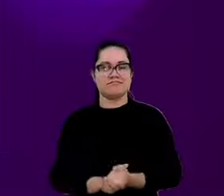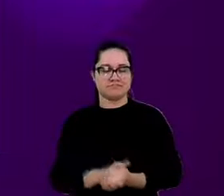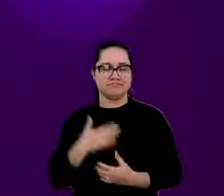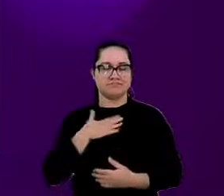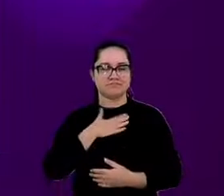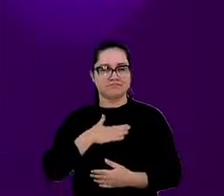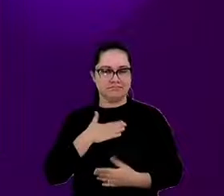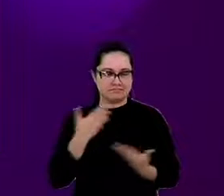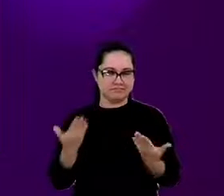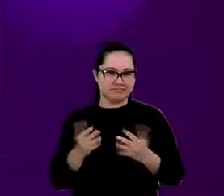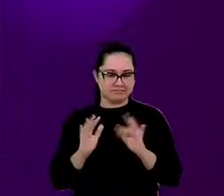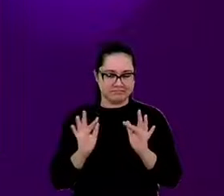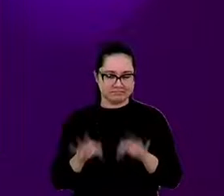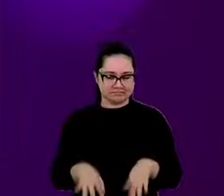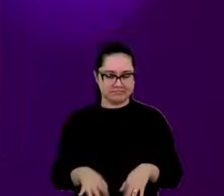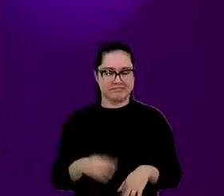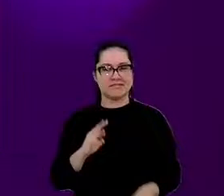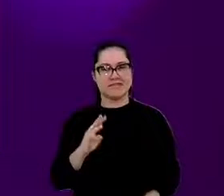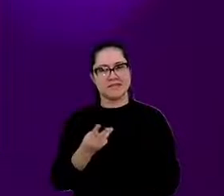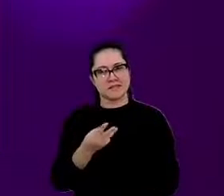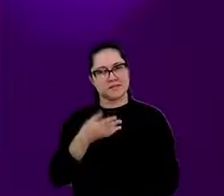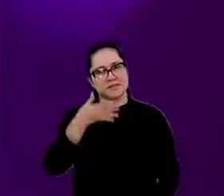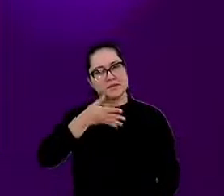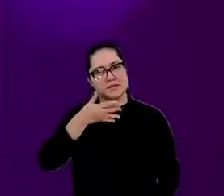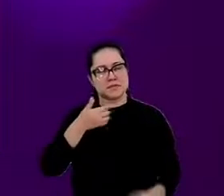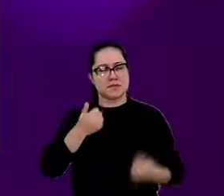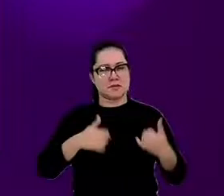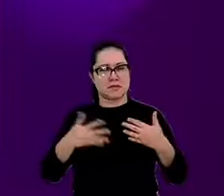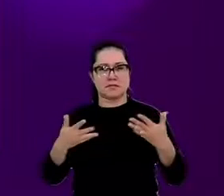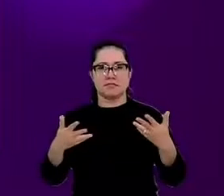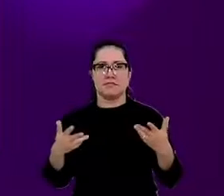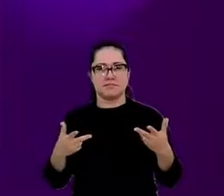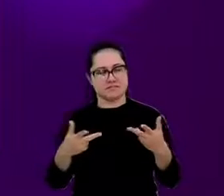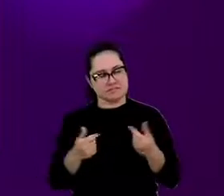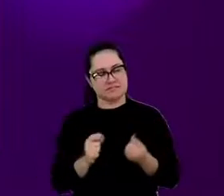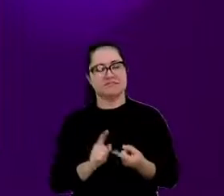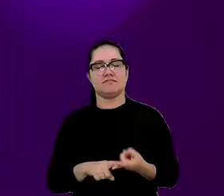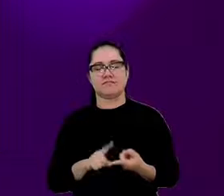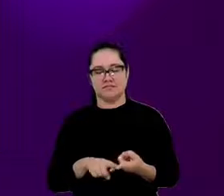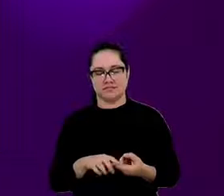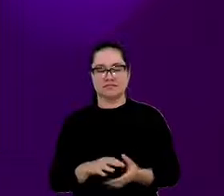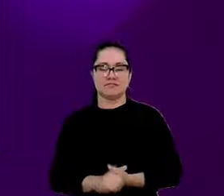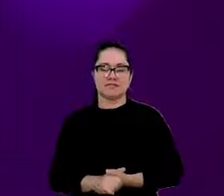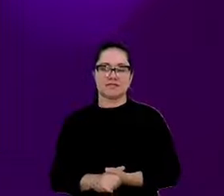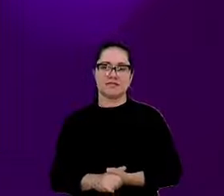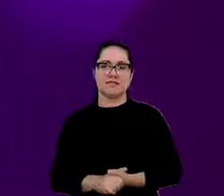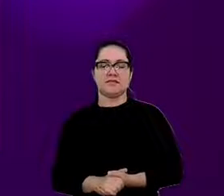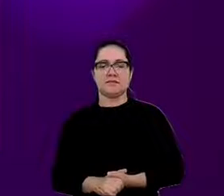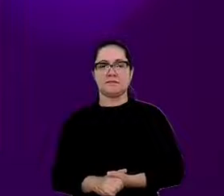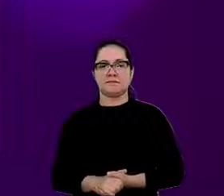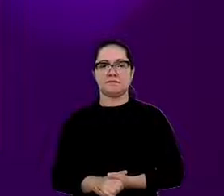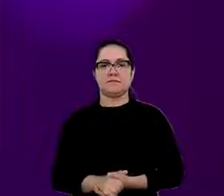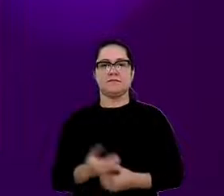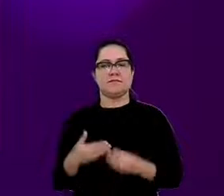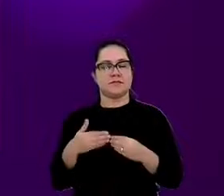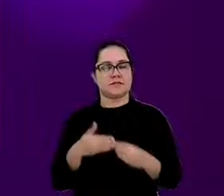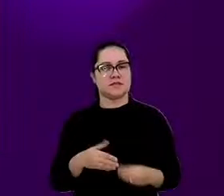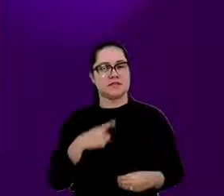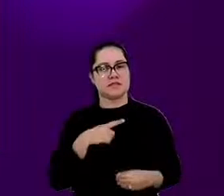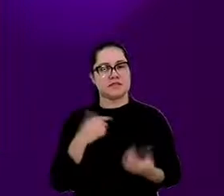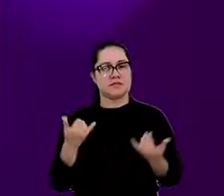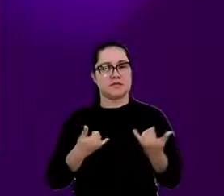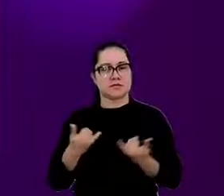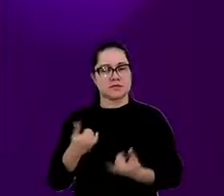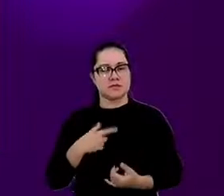final de tarde. Foram 3 apresentações brilhantes. Ariane, Cláudio e Diandro trouxeram assim, informações,